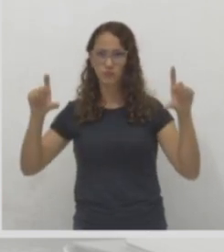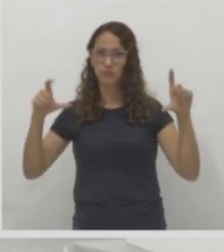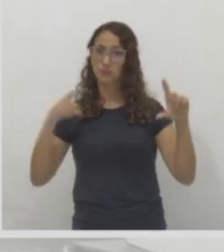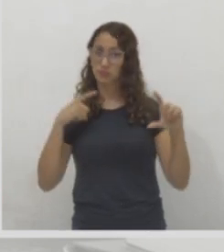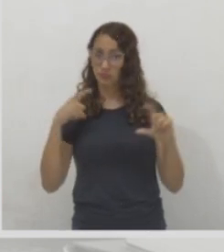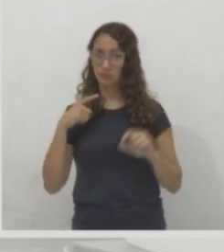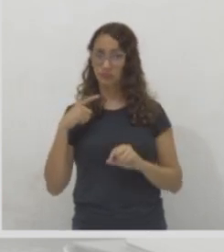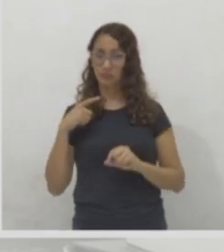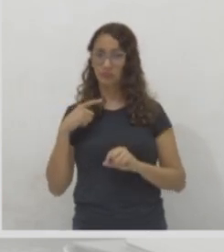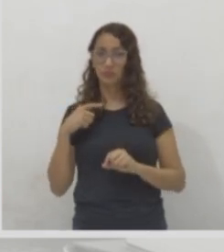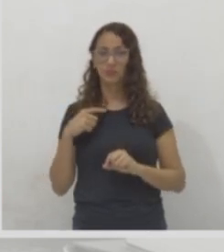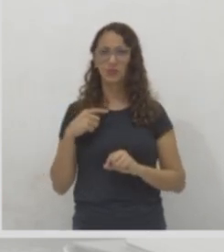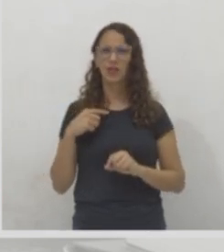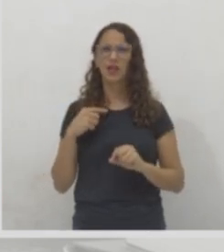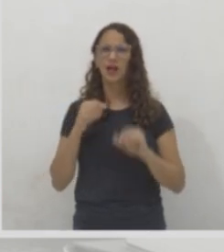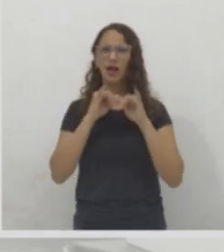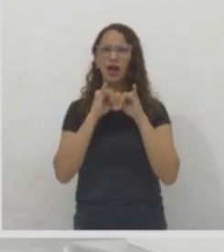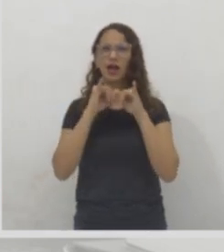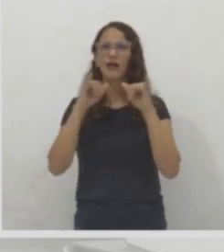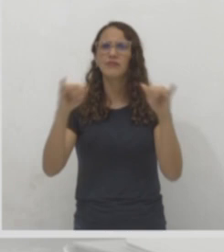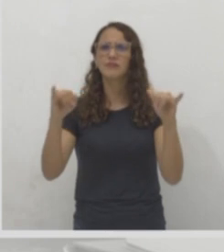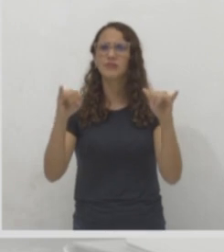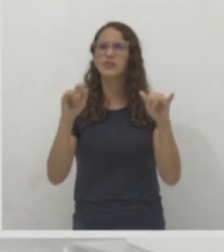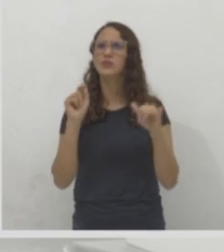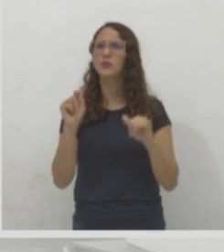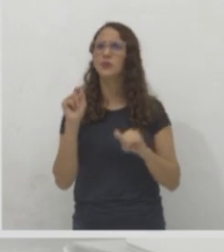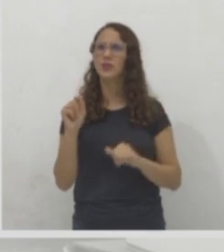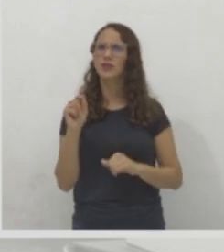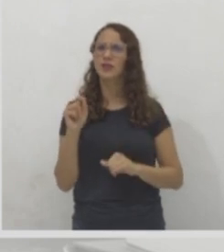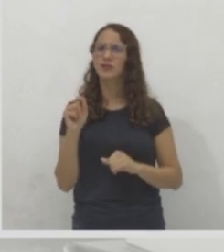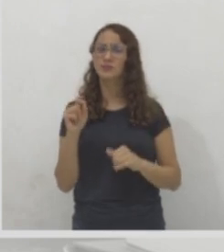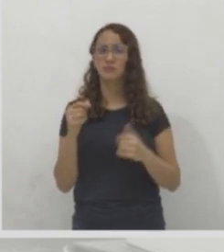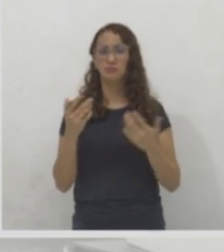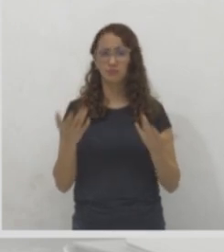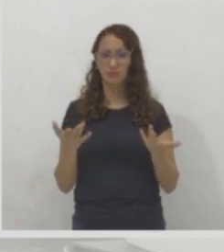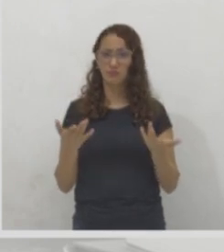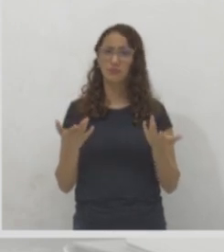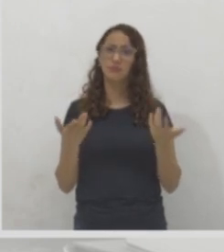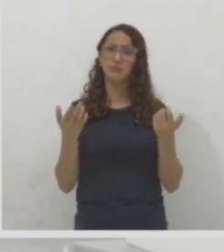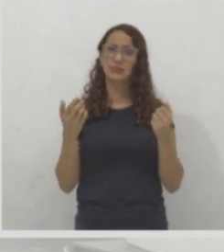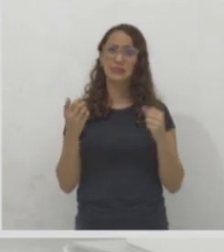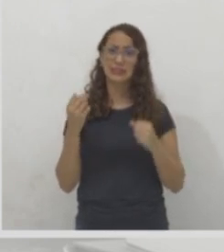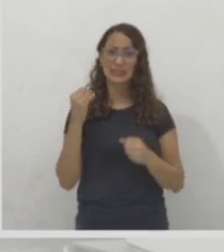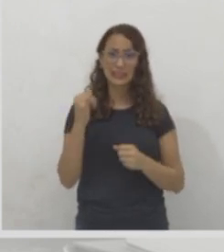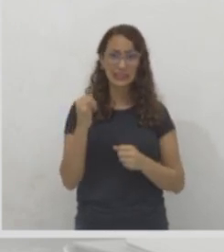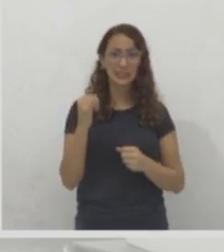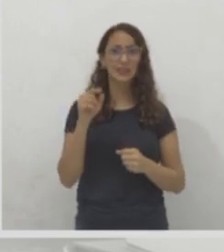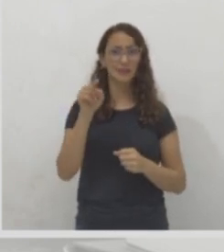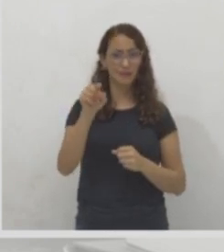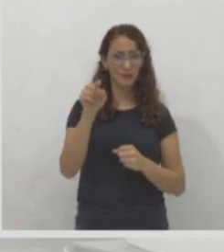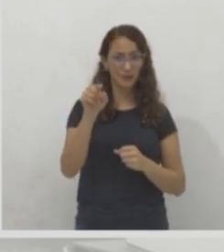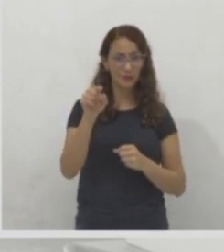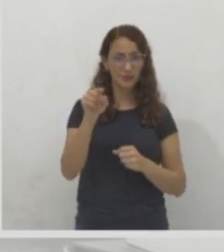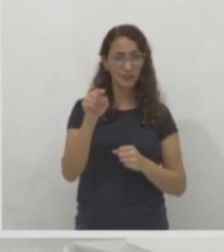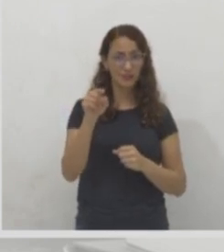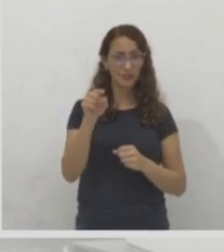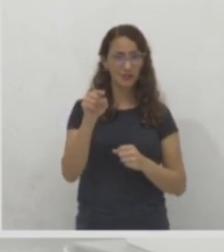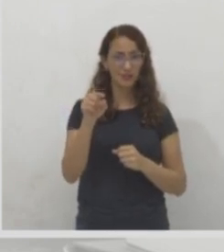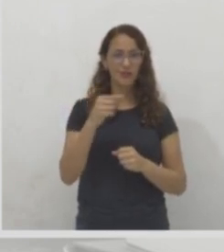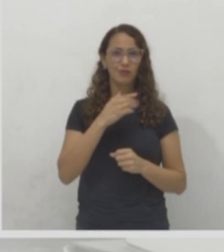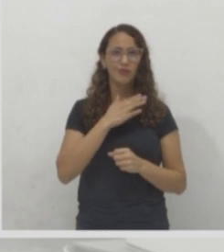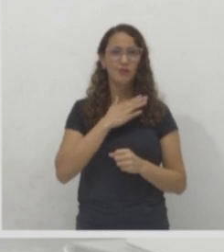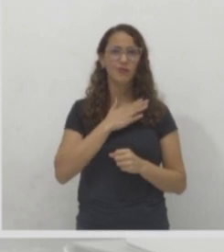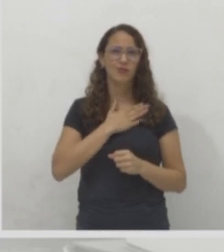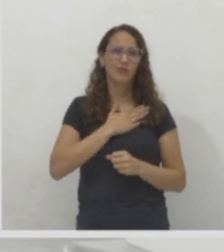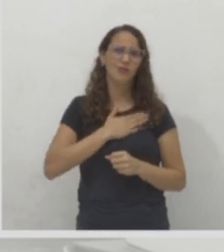que é que ela me anuncia? Ela anuncia que se eu for aquele tipo